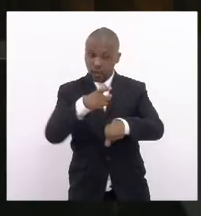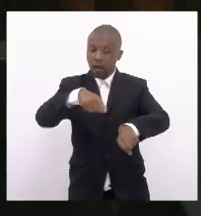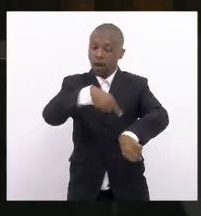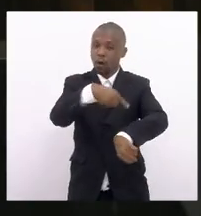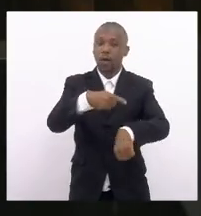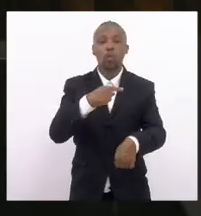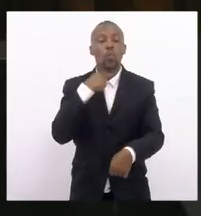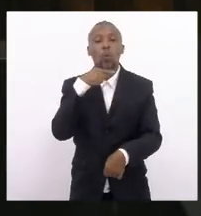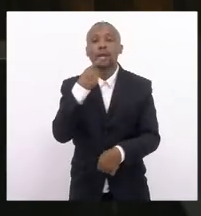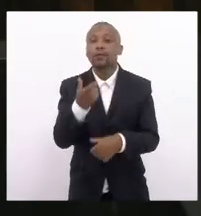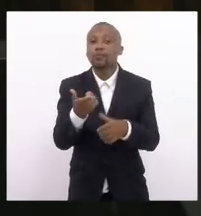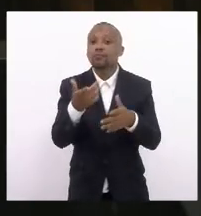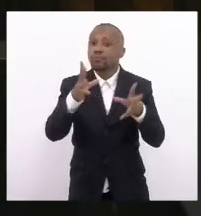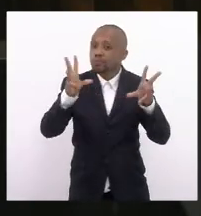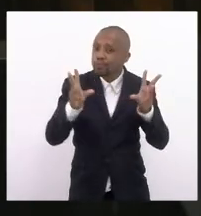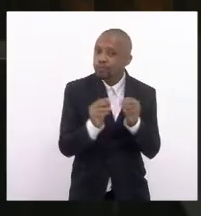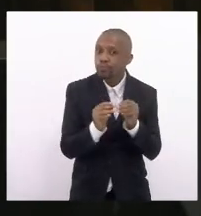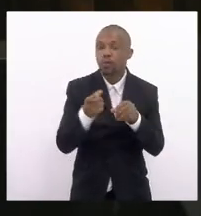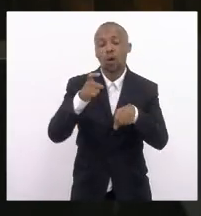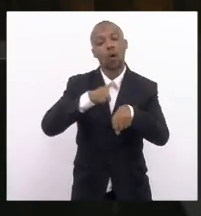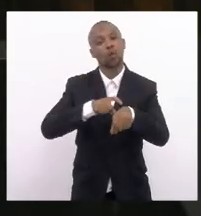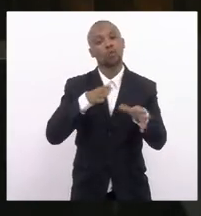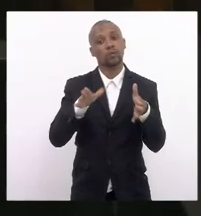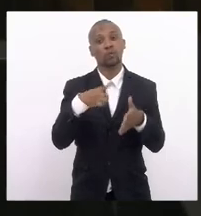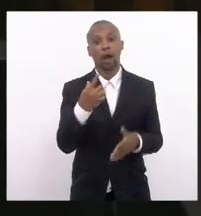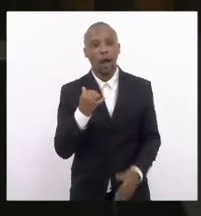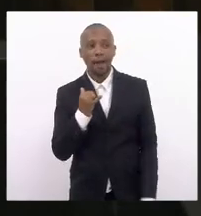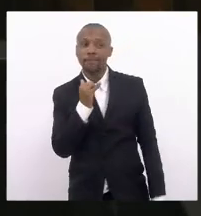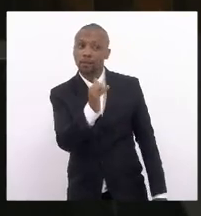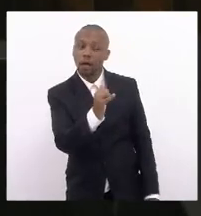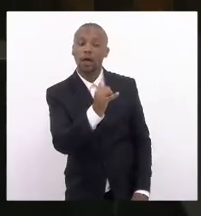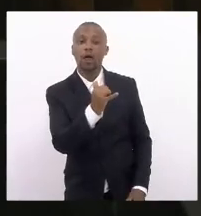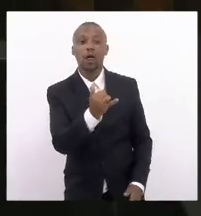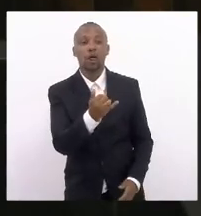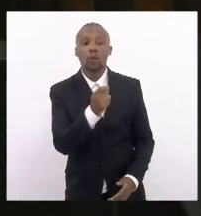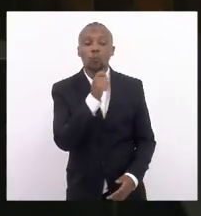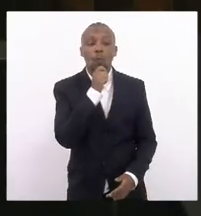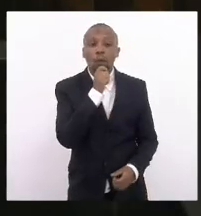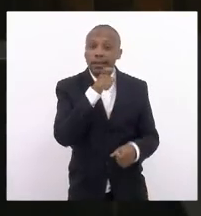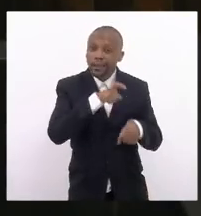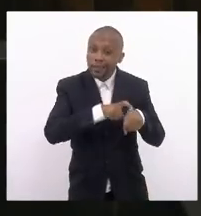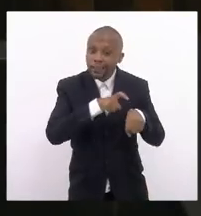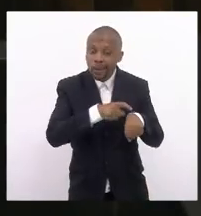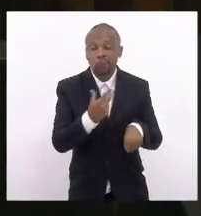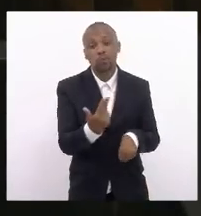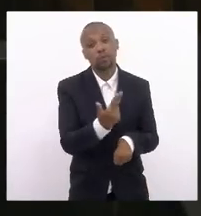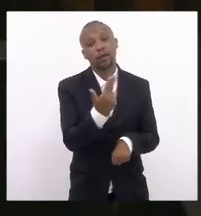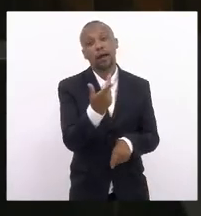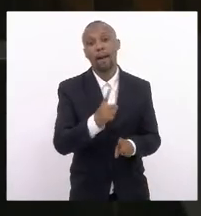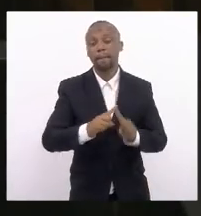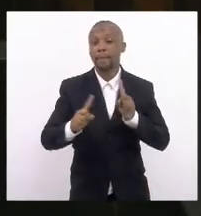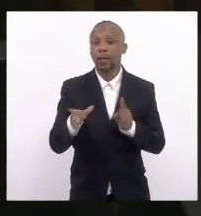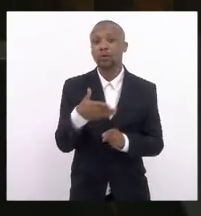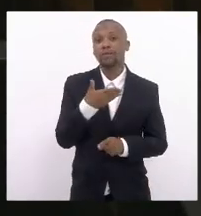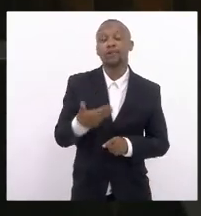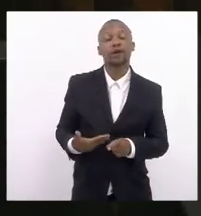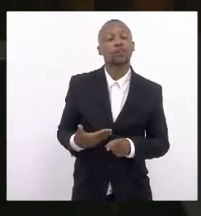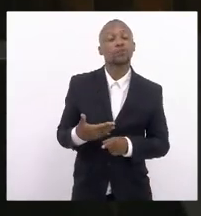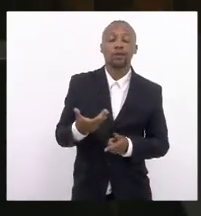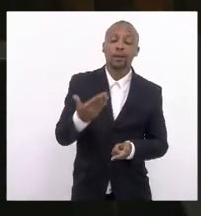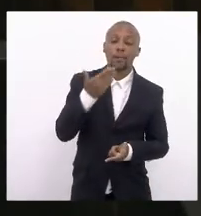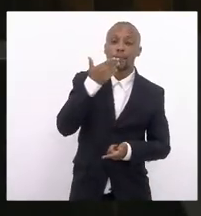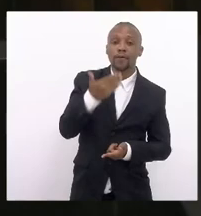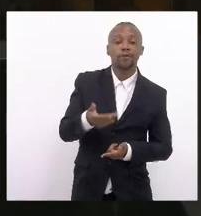conseguiu fechar a tempo. A gente avisou para a SEDUC que não daria tempo. Mas o governo preferiu